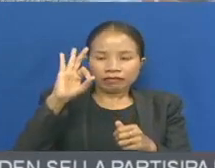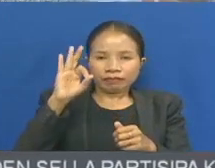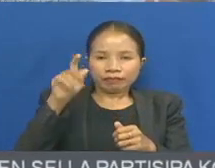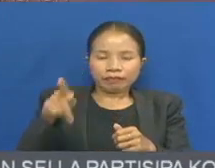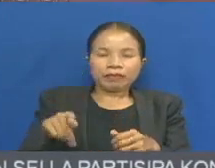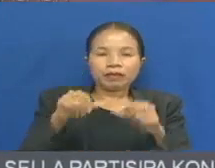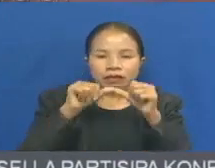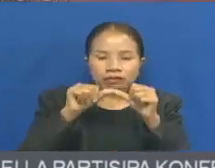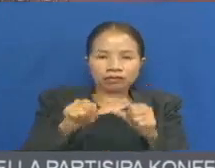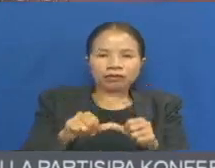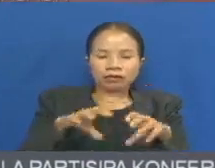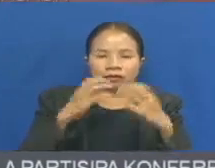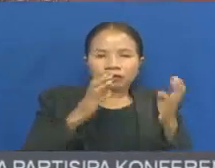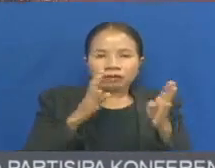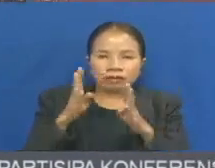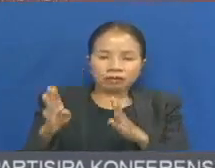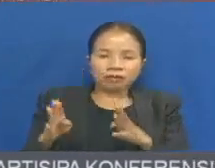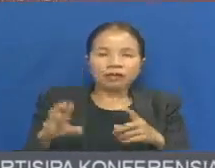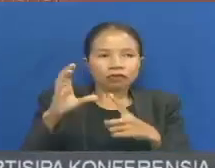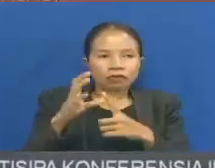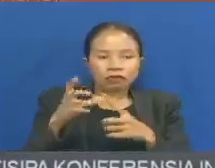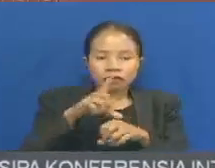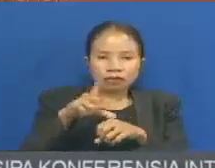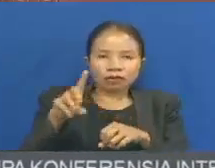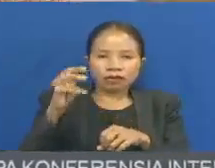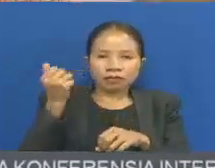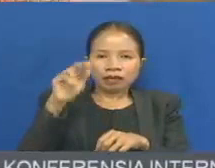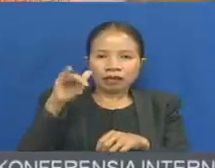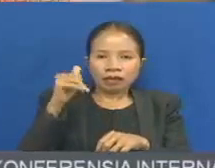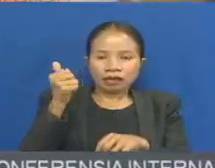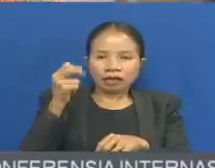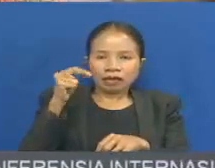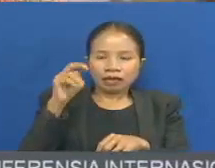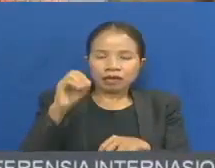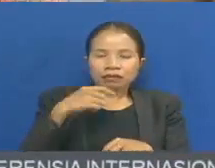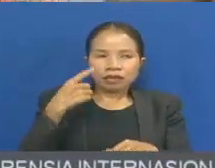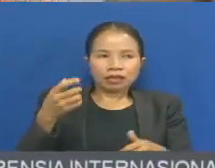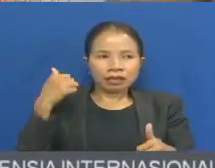como são organizadora local Mariana dos Santos